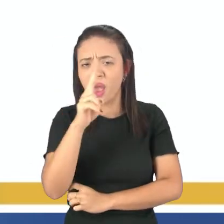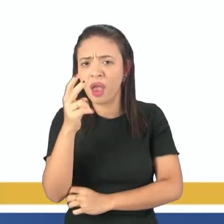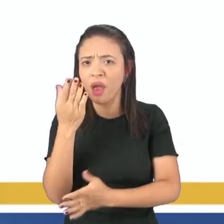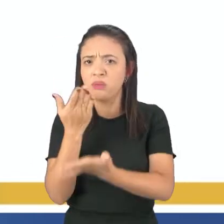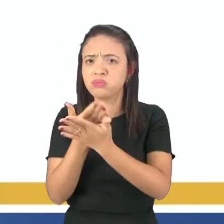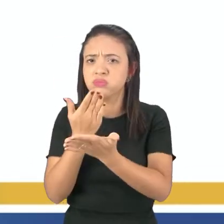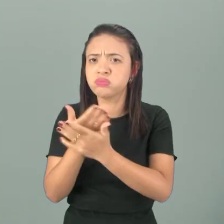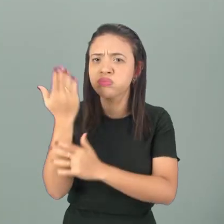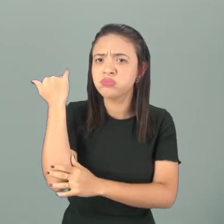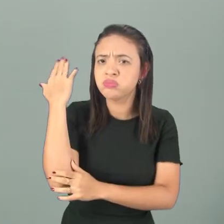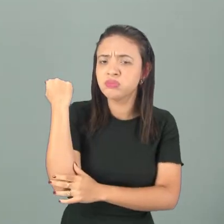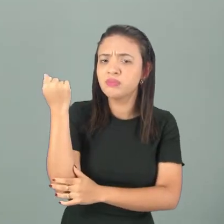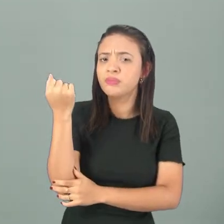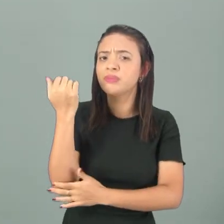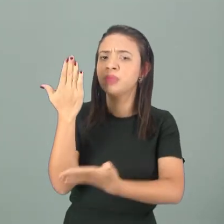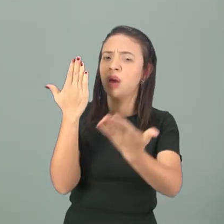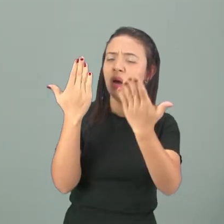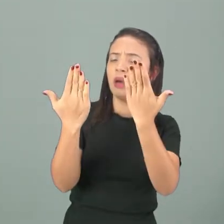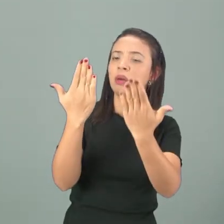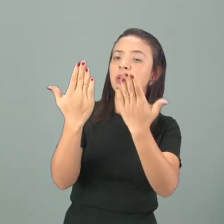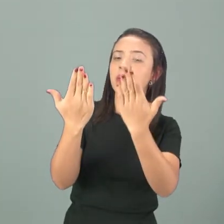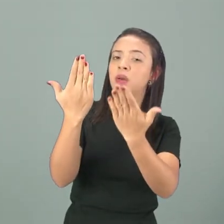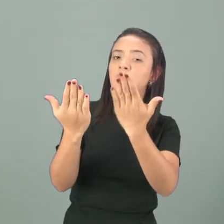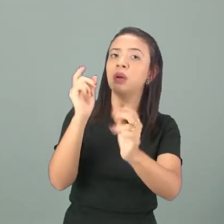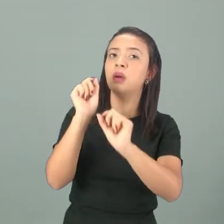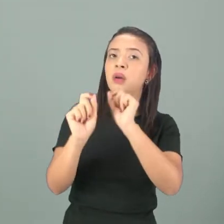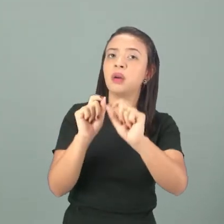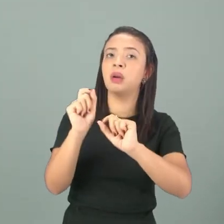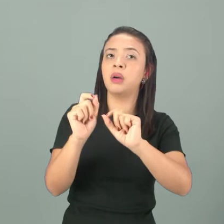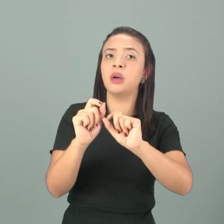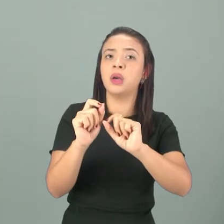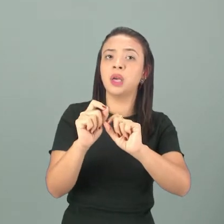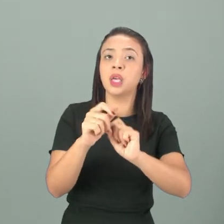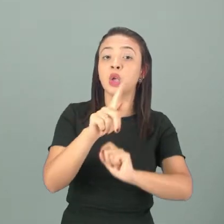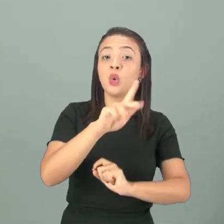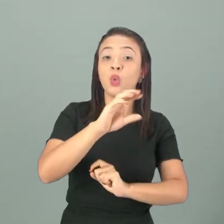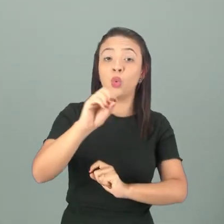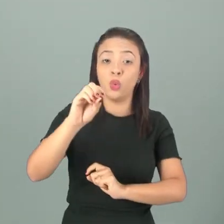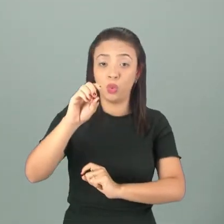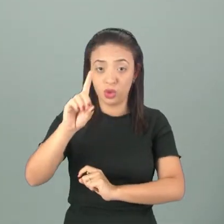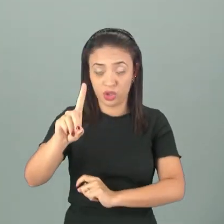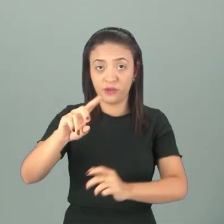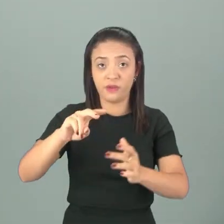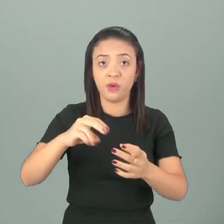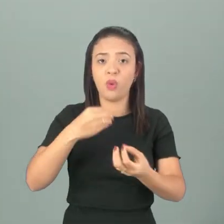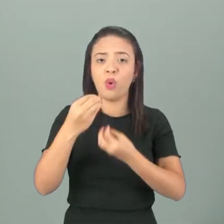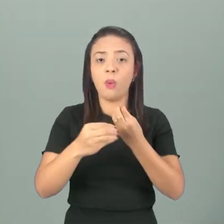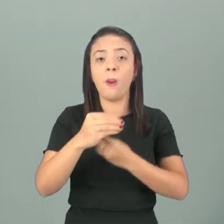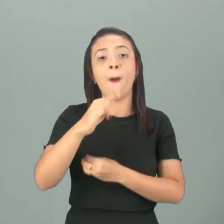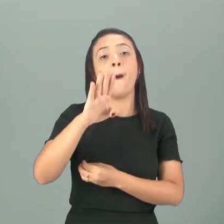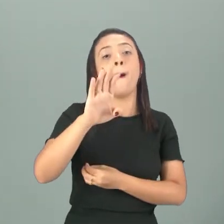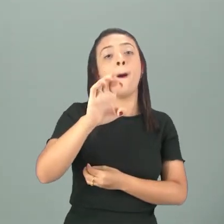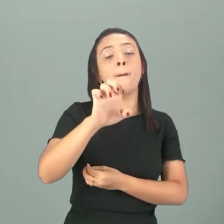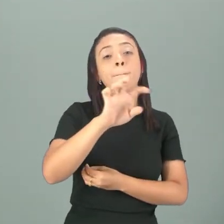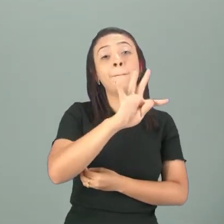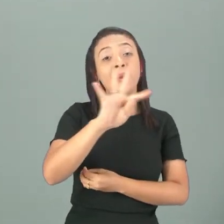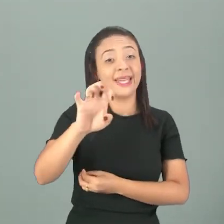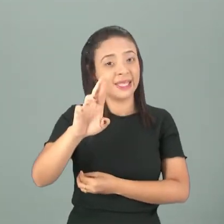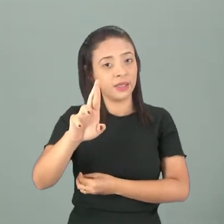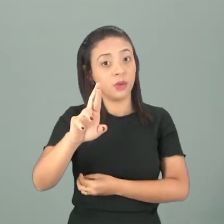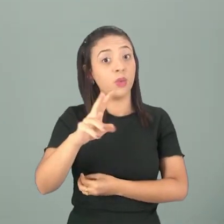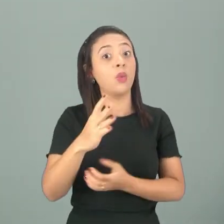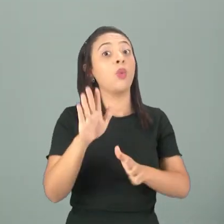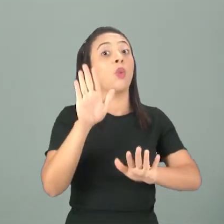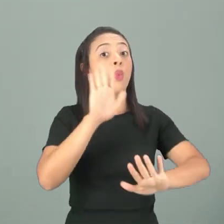aula de comparativos, lembra que o good ficava better? Então, cuidado para não confundir comparativo com superlativo,